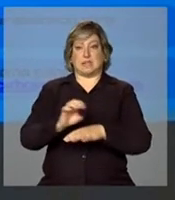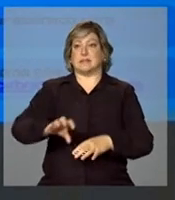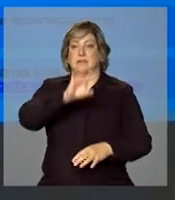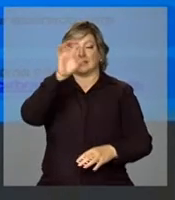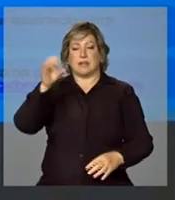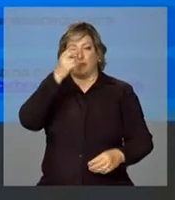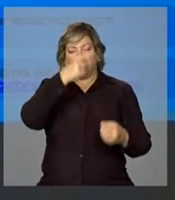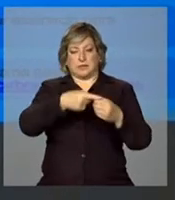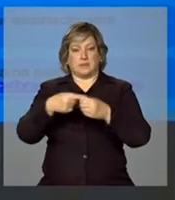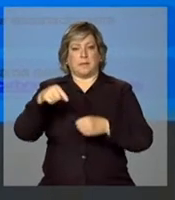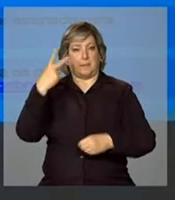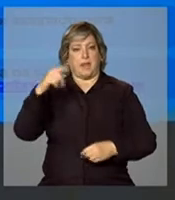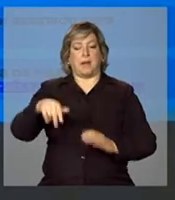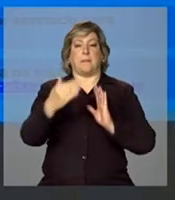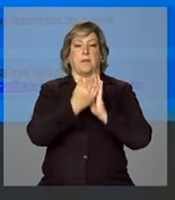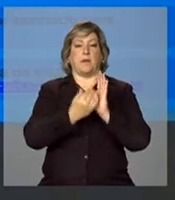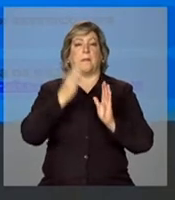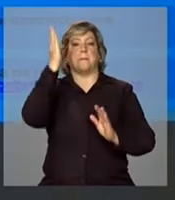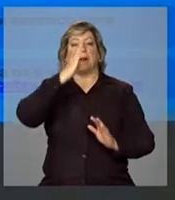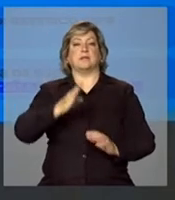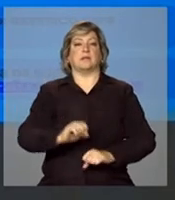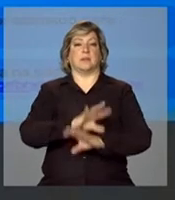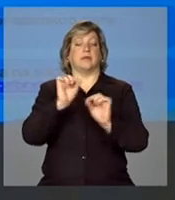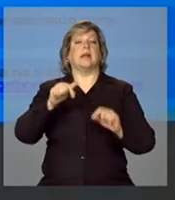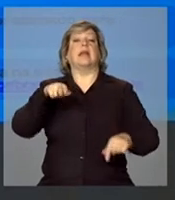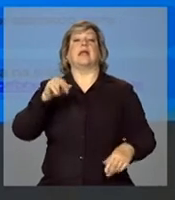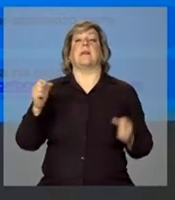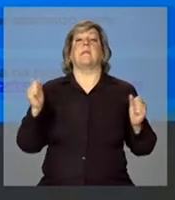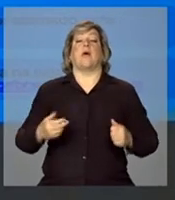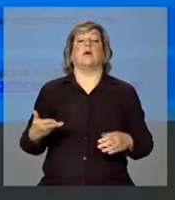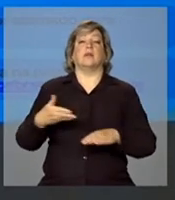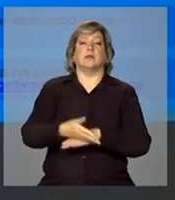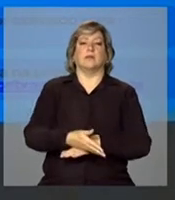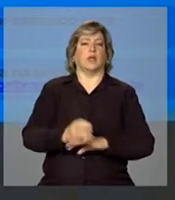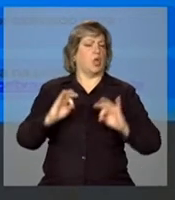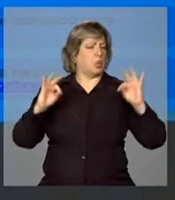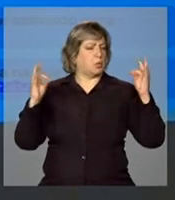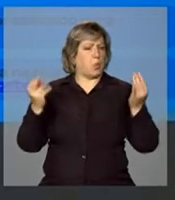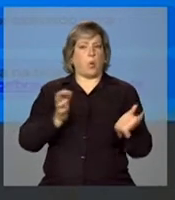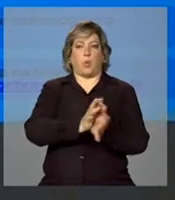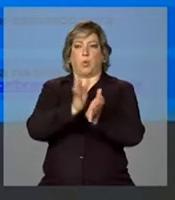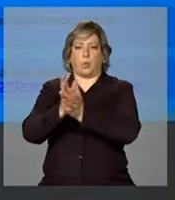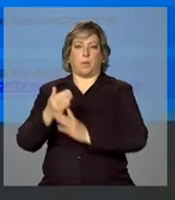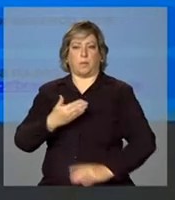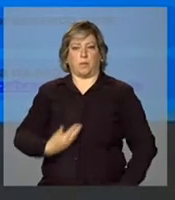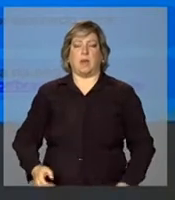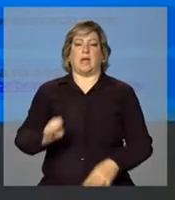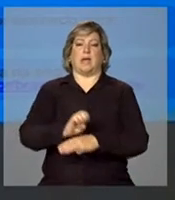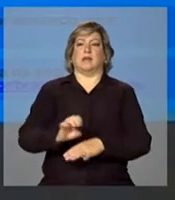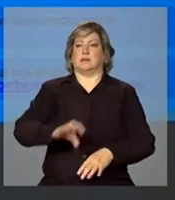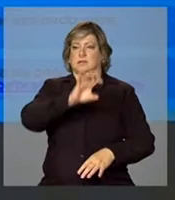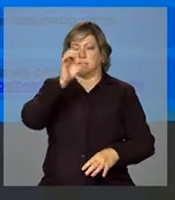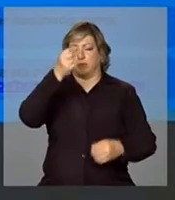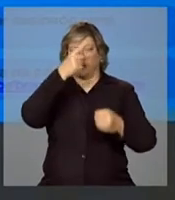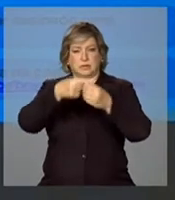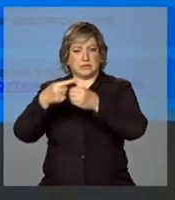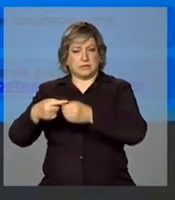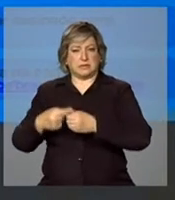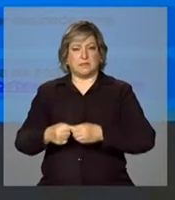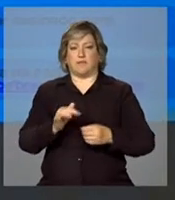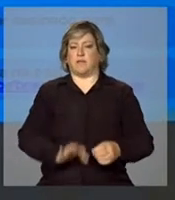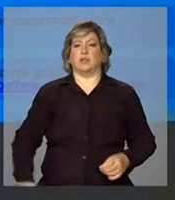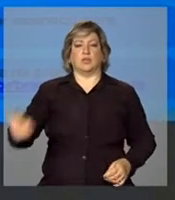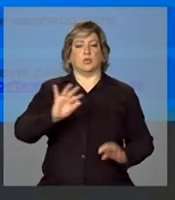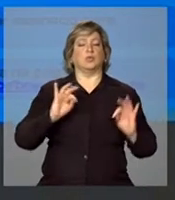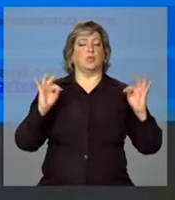municípios para o programa Brasil Transparente. Primeiro, quem pode participar? Todo ente público, né? Seja estados e os municípios